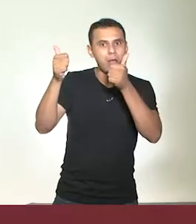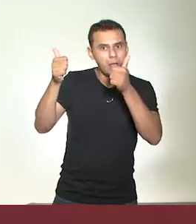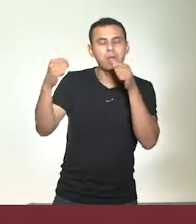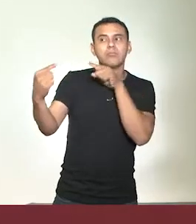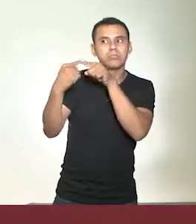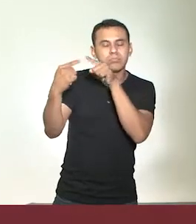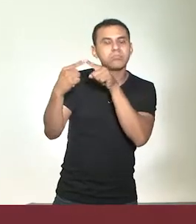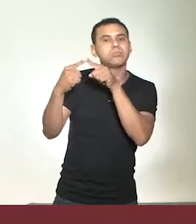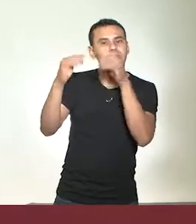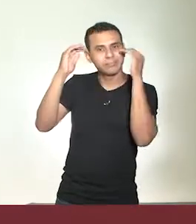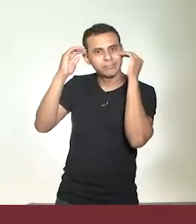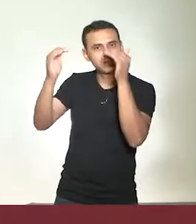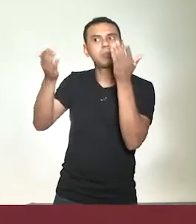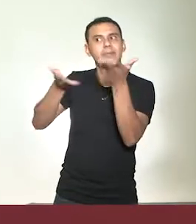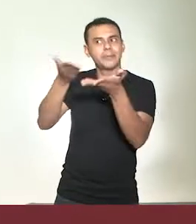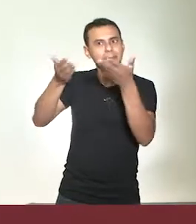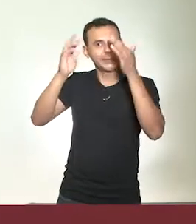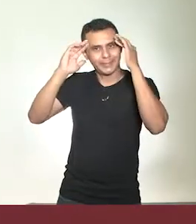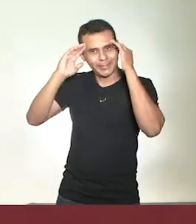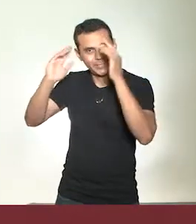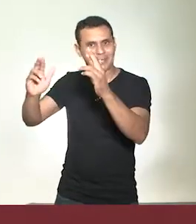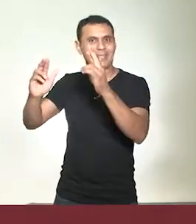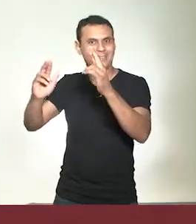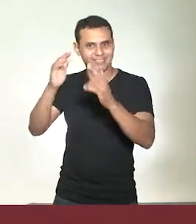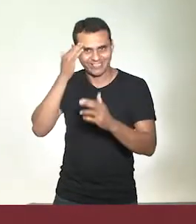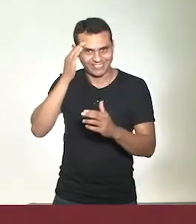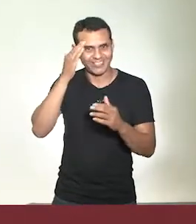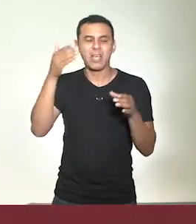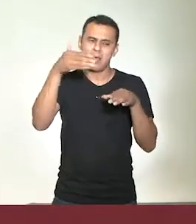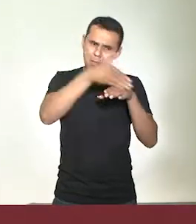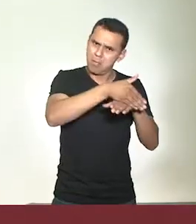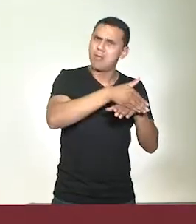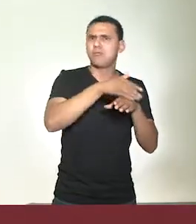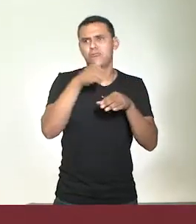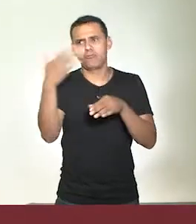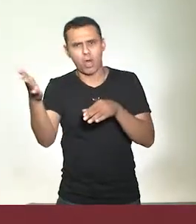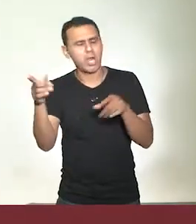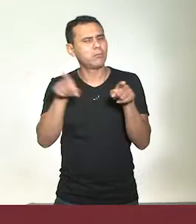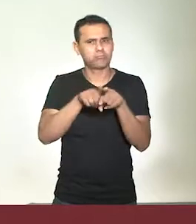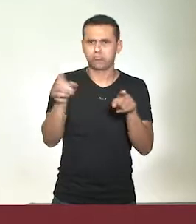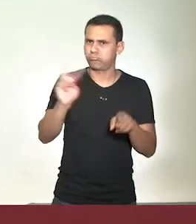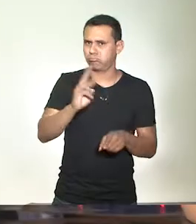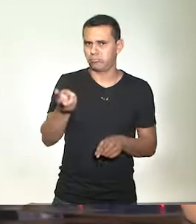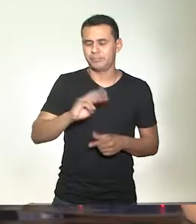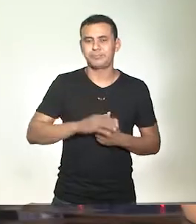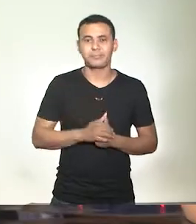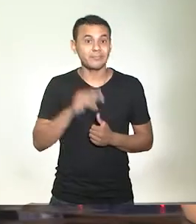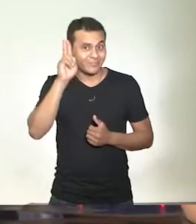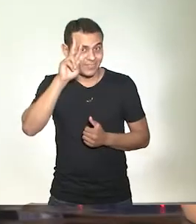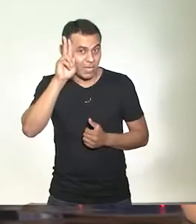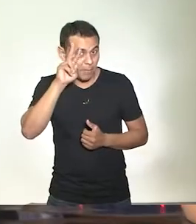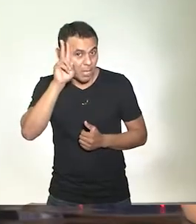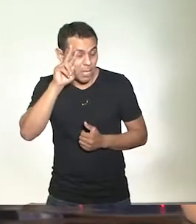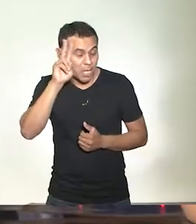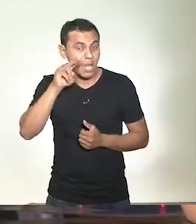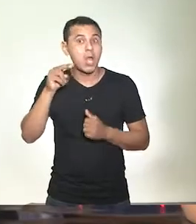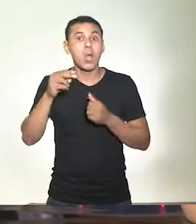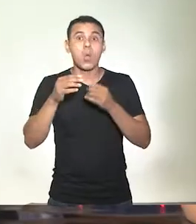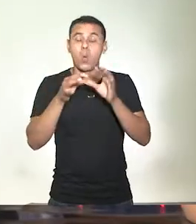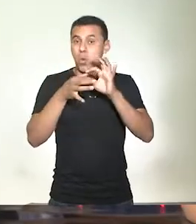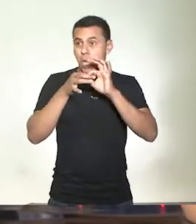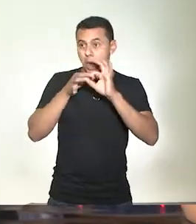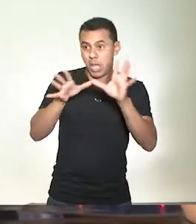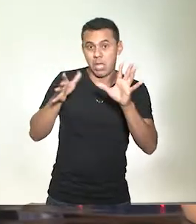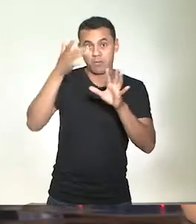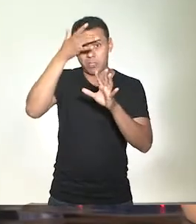perspectivas melhores não é para todos estão dentro da universidade e fora da Universidade também é Lembrando que a consulta pública